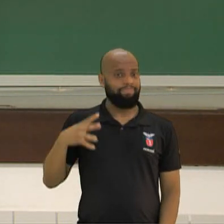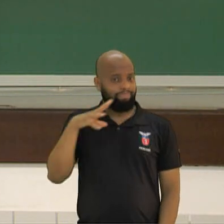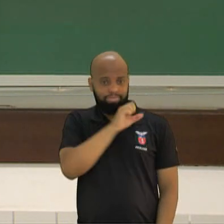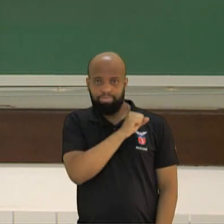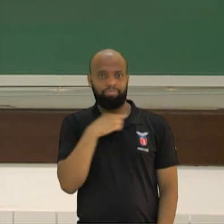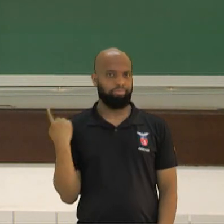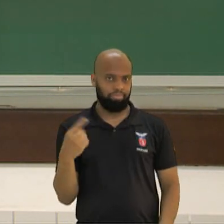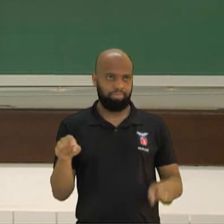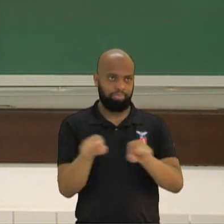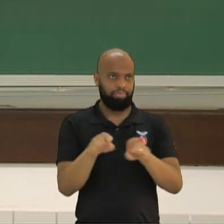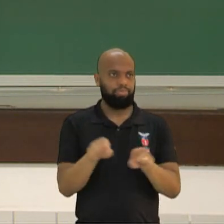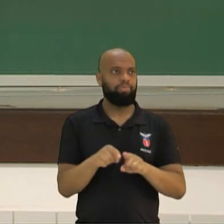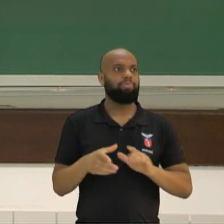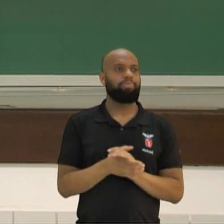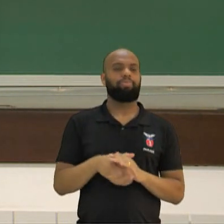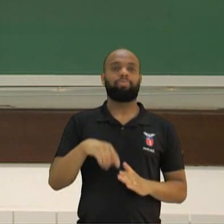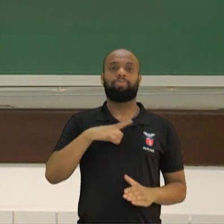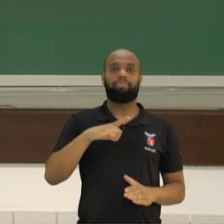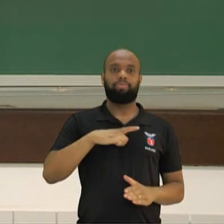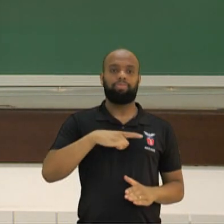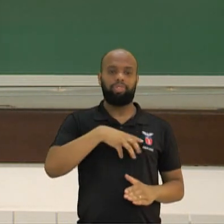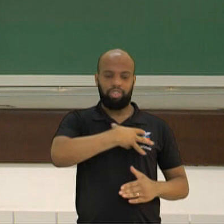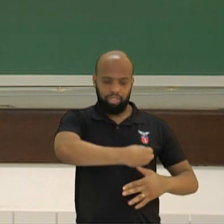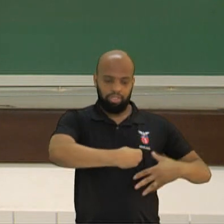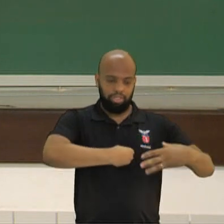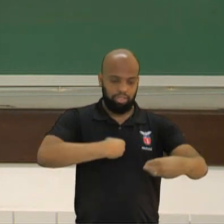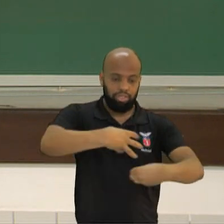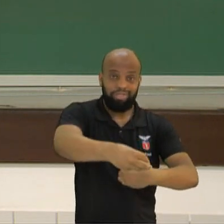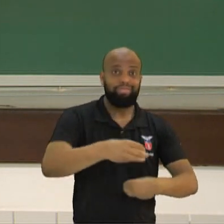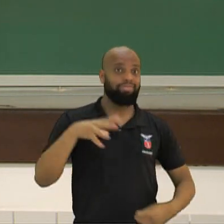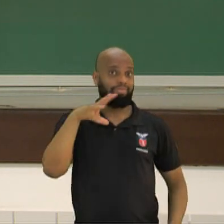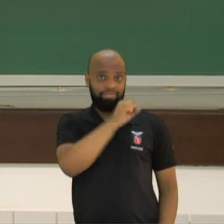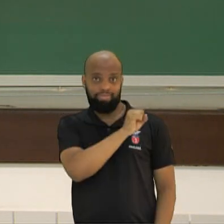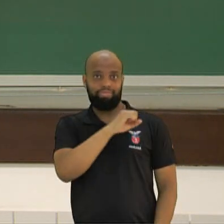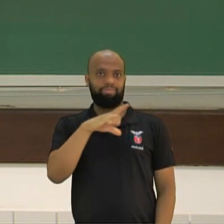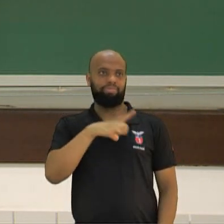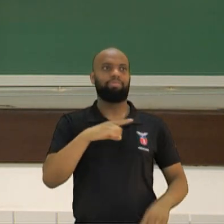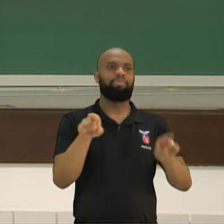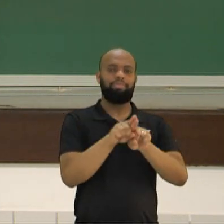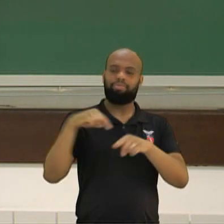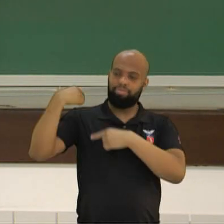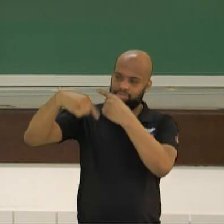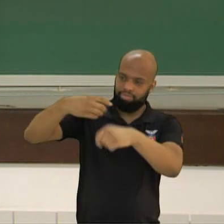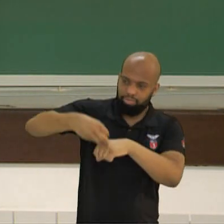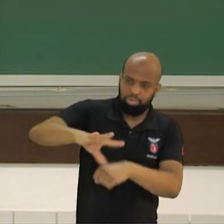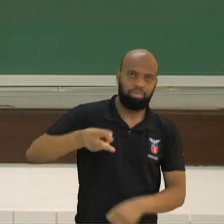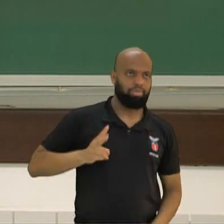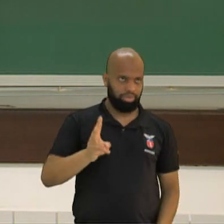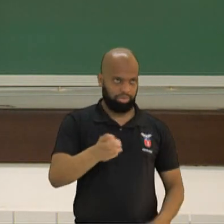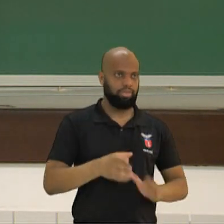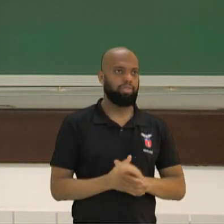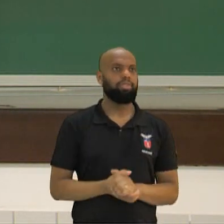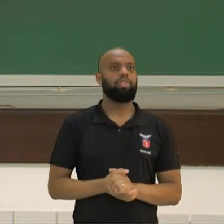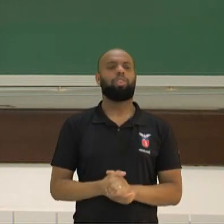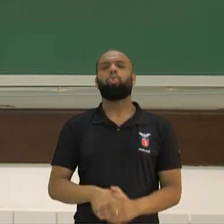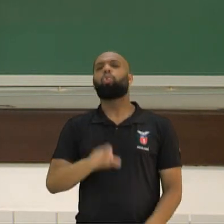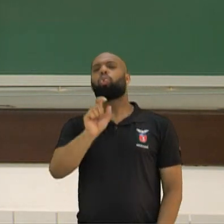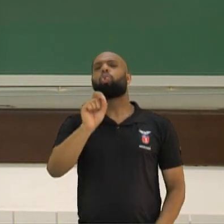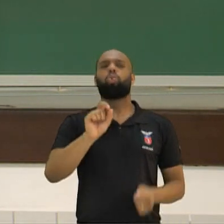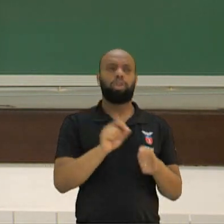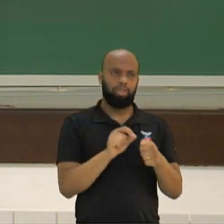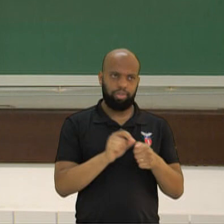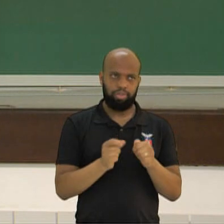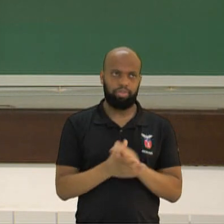que a reprodução é muito rápida e gera muitos descendentes a cada vez. O que ele fez